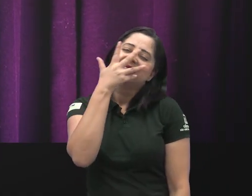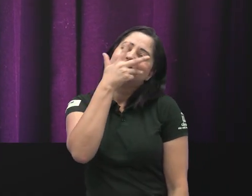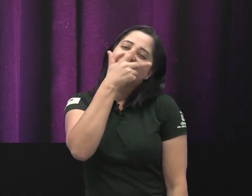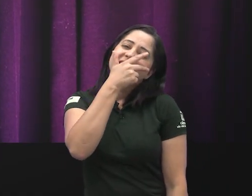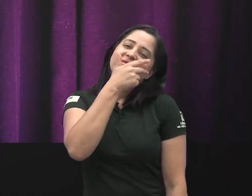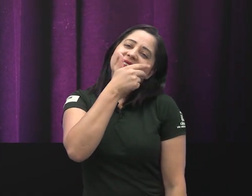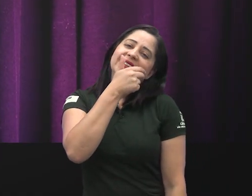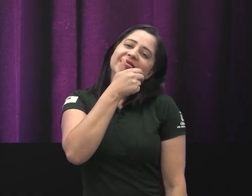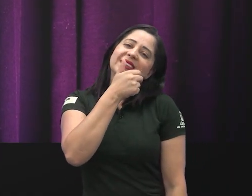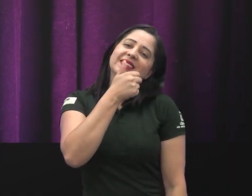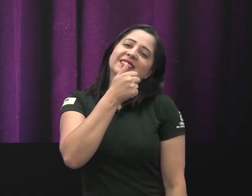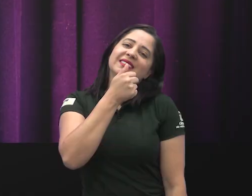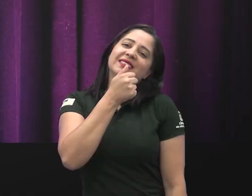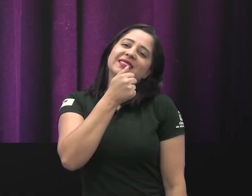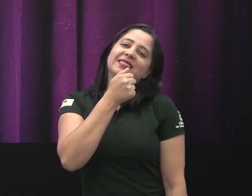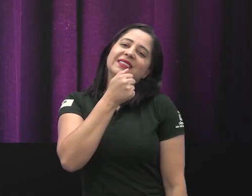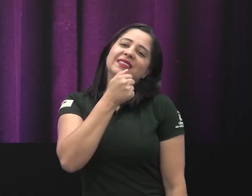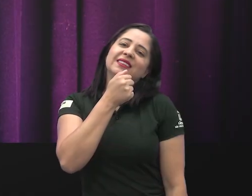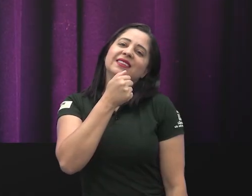bonita,